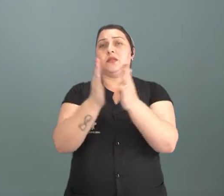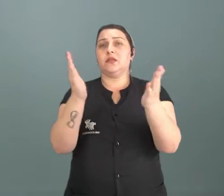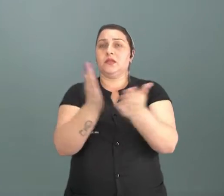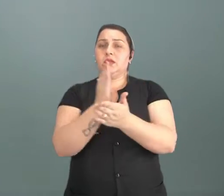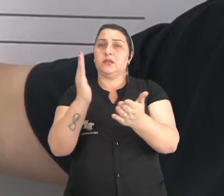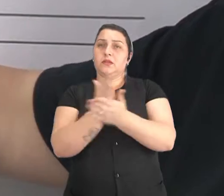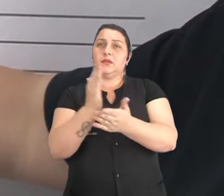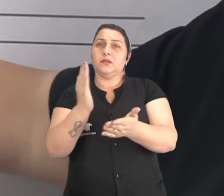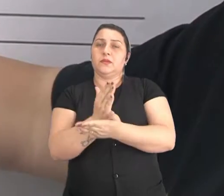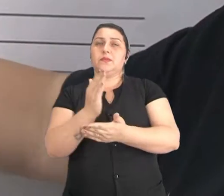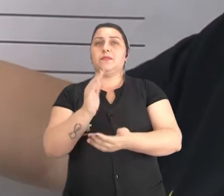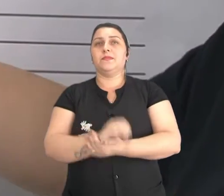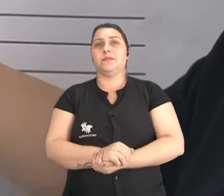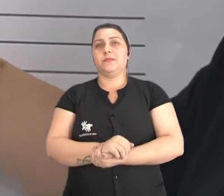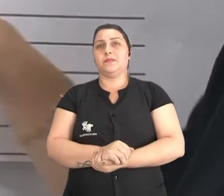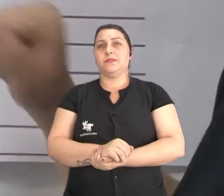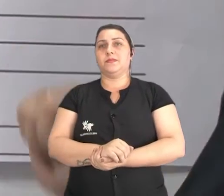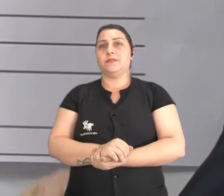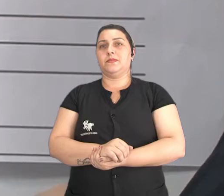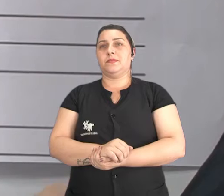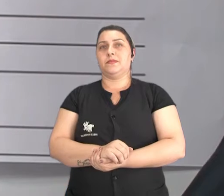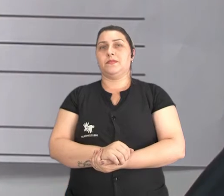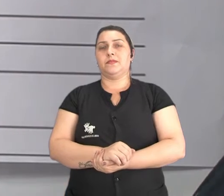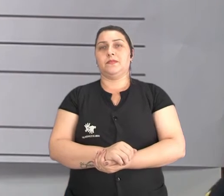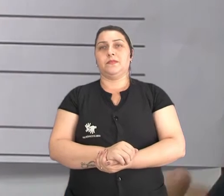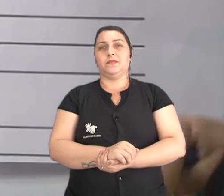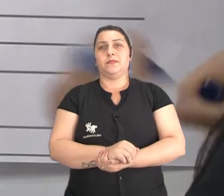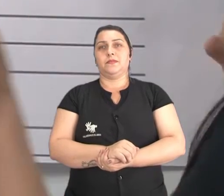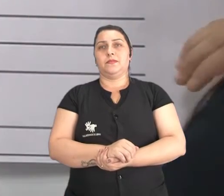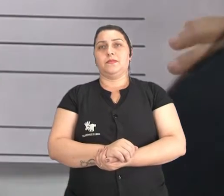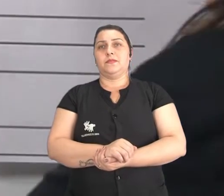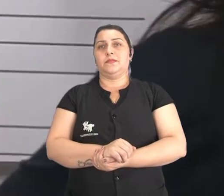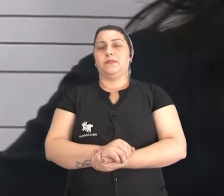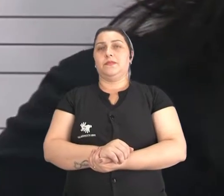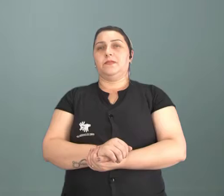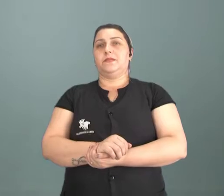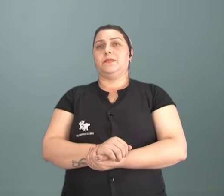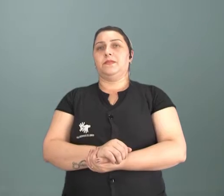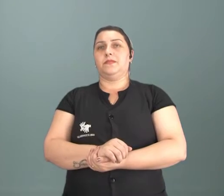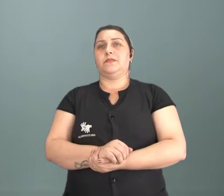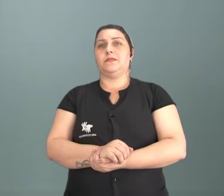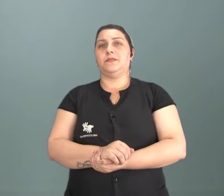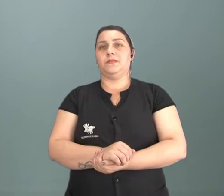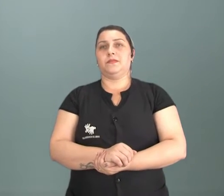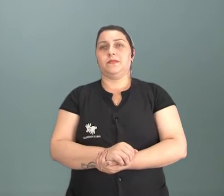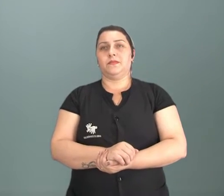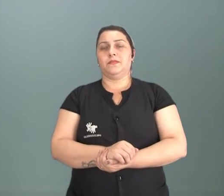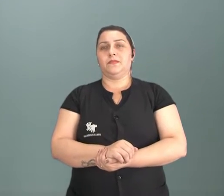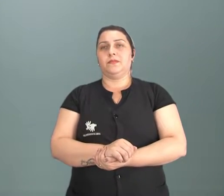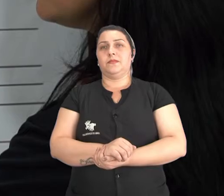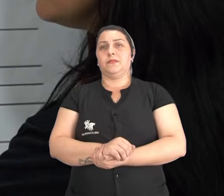a próxima pergunta, aliás, ó, qual o assunto do livro? O assunto do livro, ó.